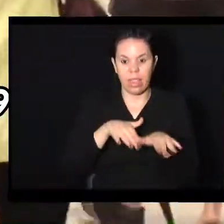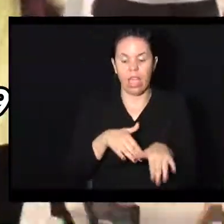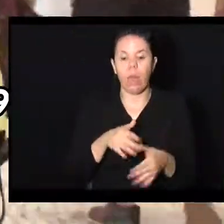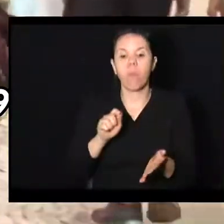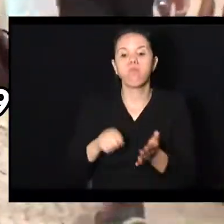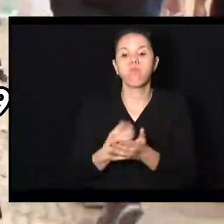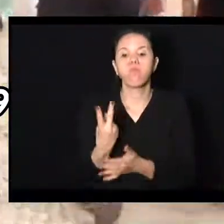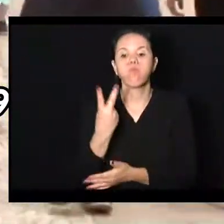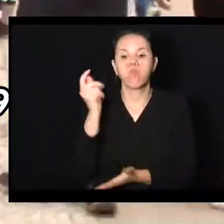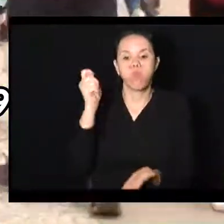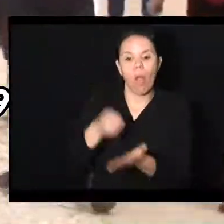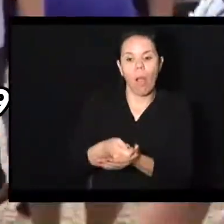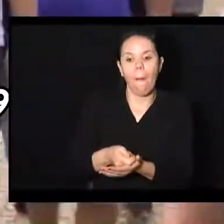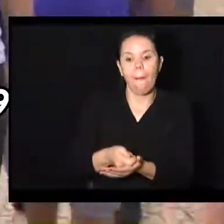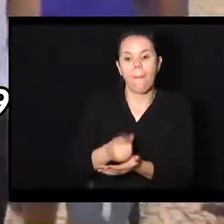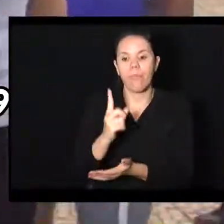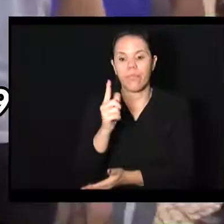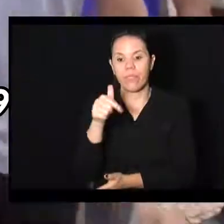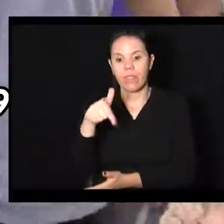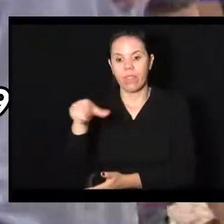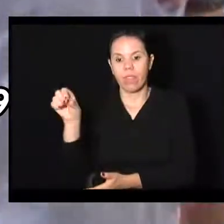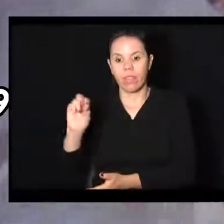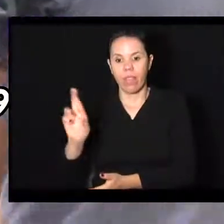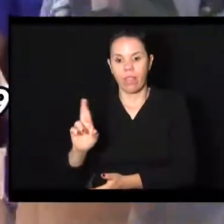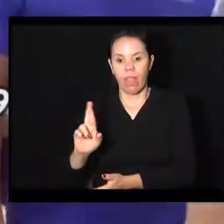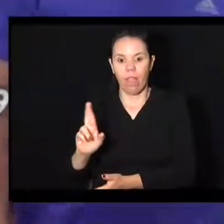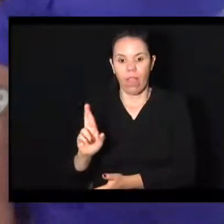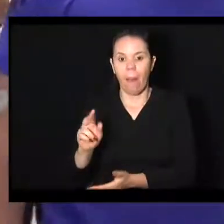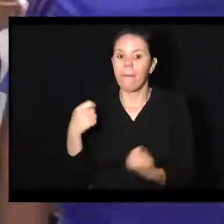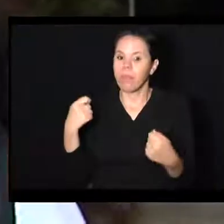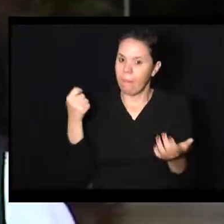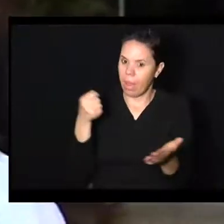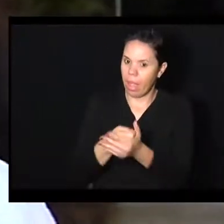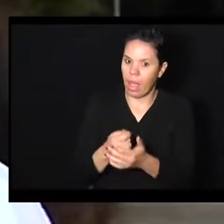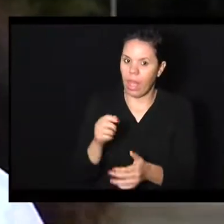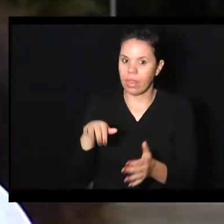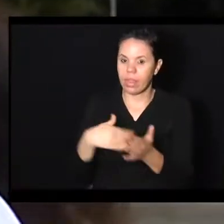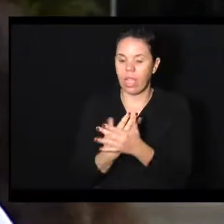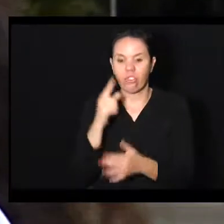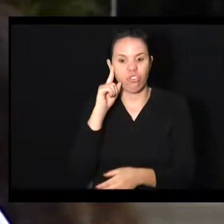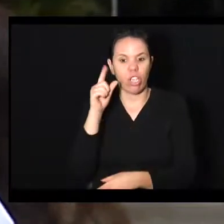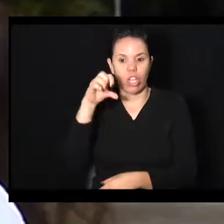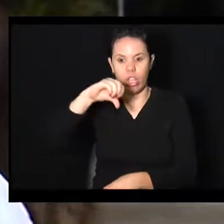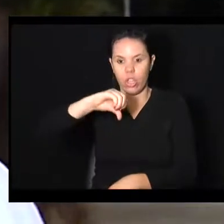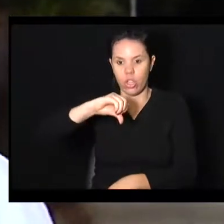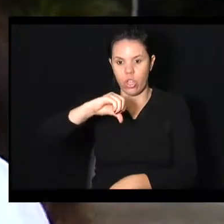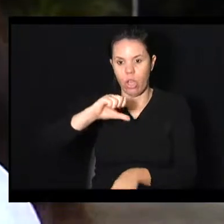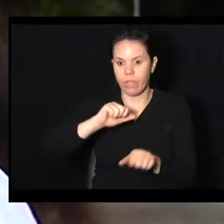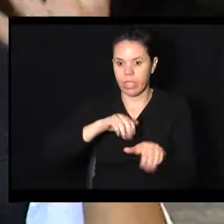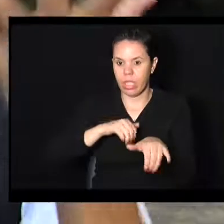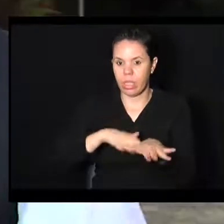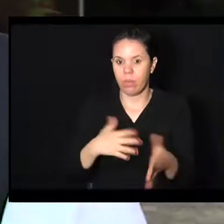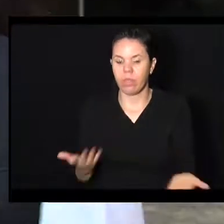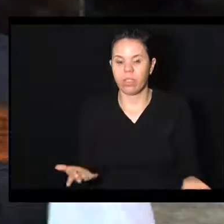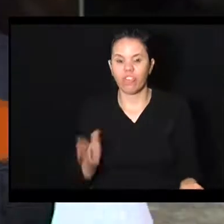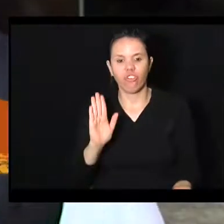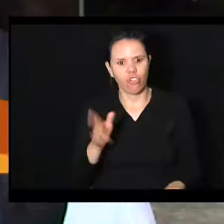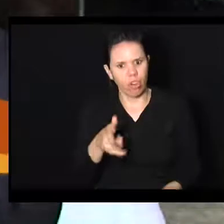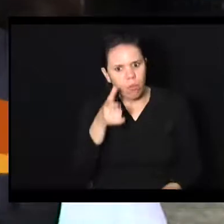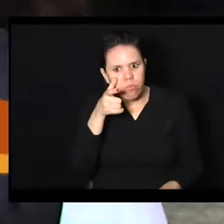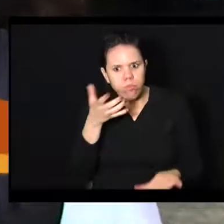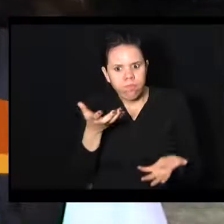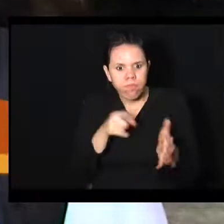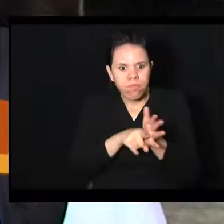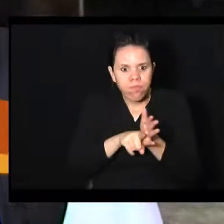170 e deve ser paga até dia 9 de setembro. A Nicole já está de olho. Sinto essa